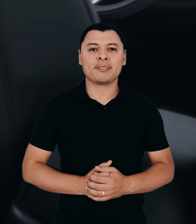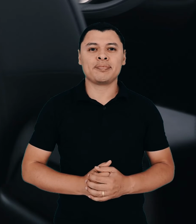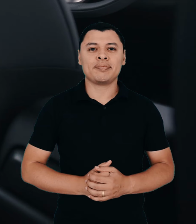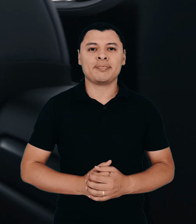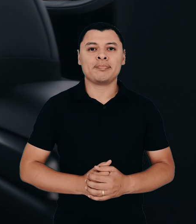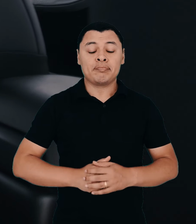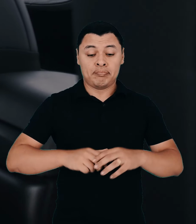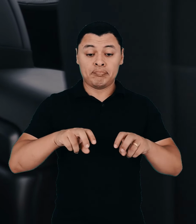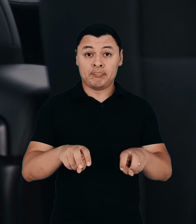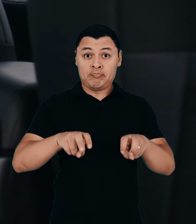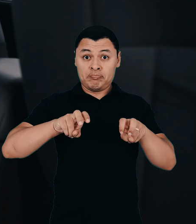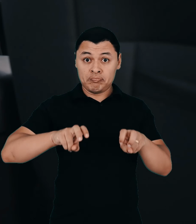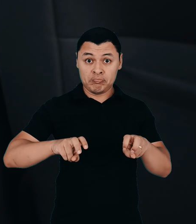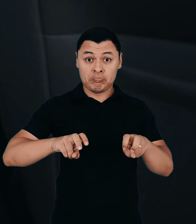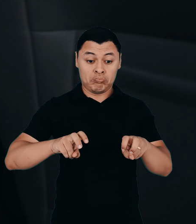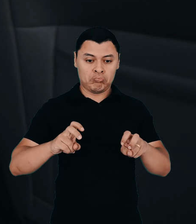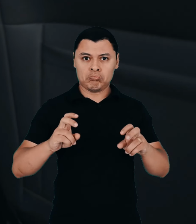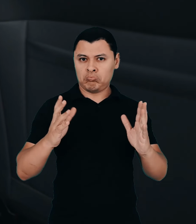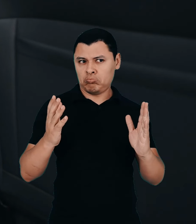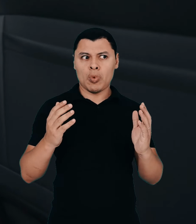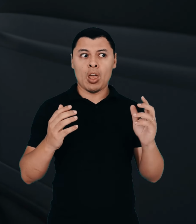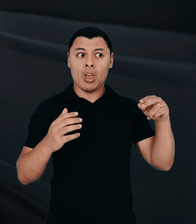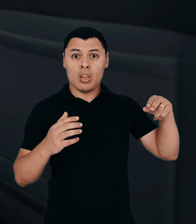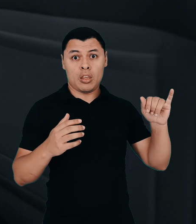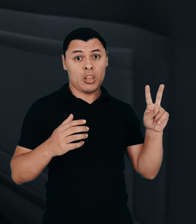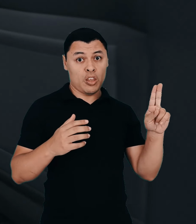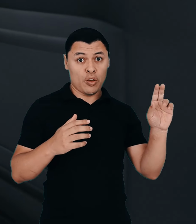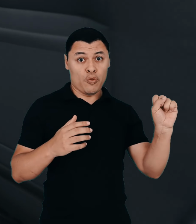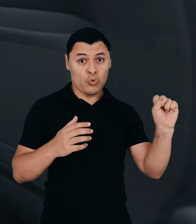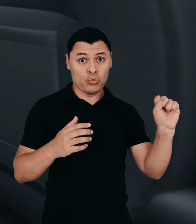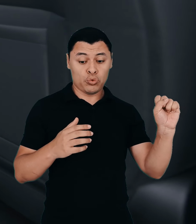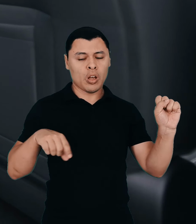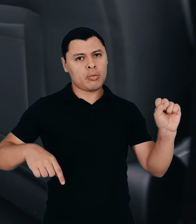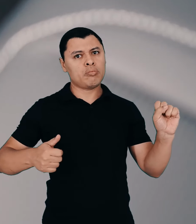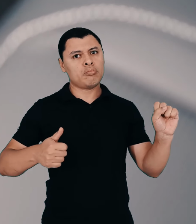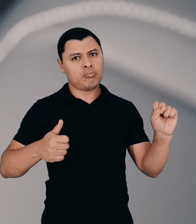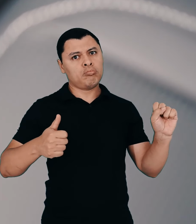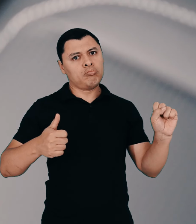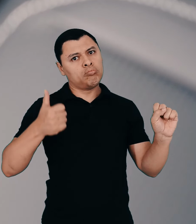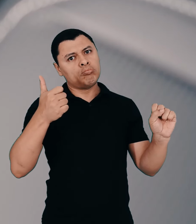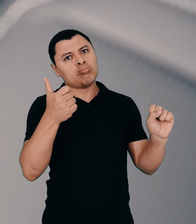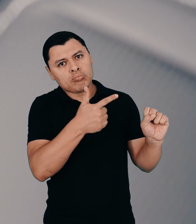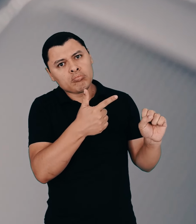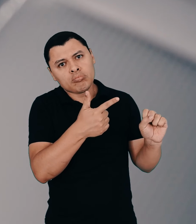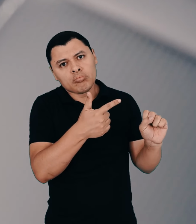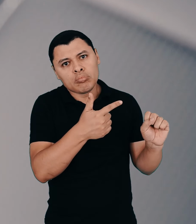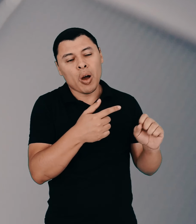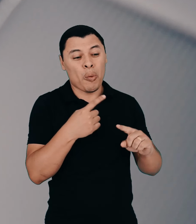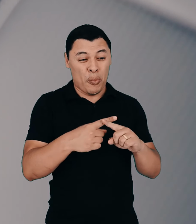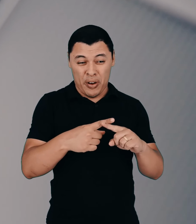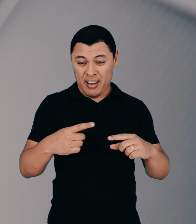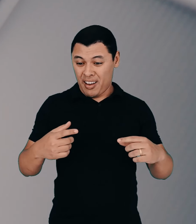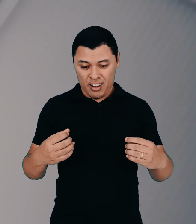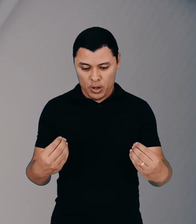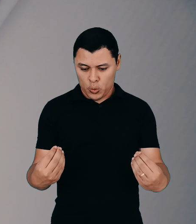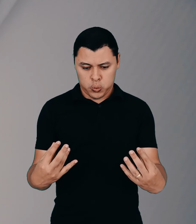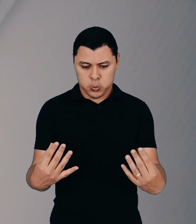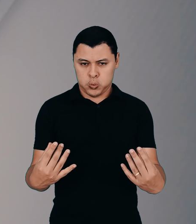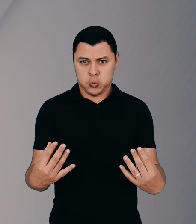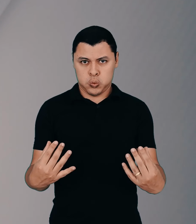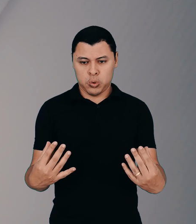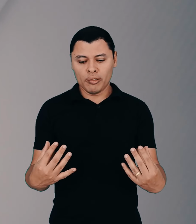Espaço traseiro, se a gente comparar diretamente com o Nivus, o Vox leva vantagem, né? A gente primeiro, logo de cara, a gente já não tem saída de ventilação aqui para os